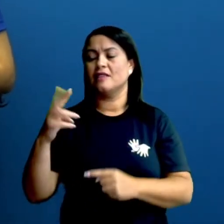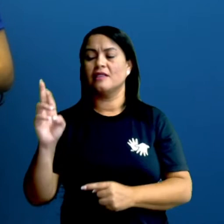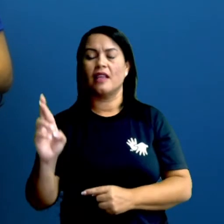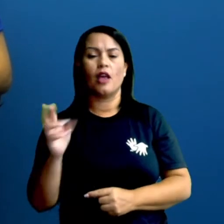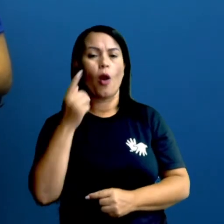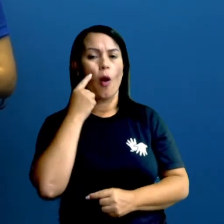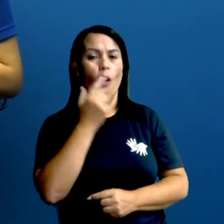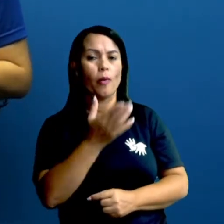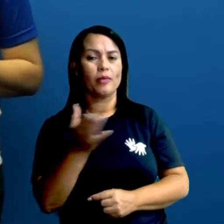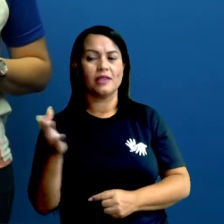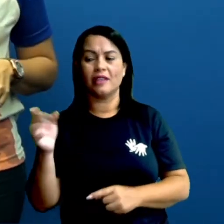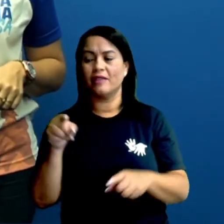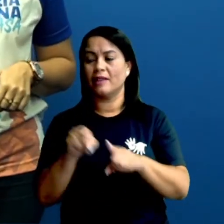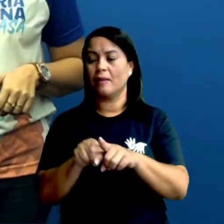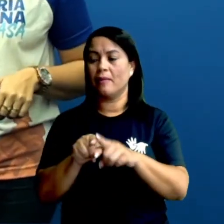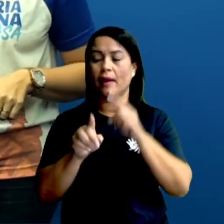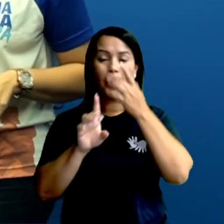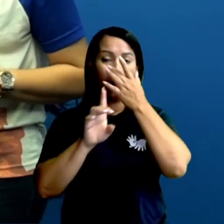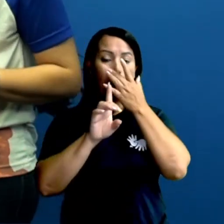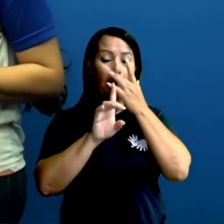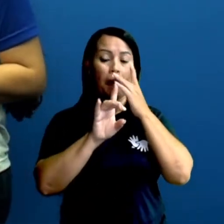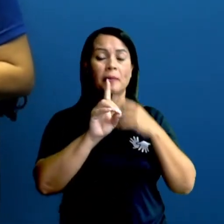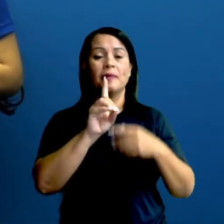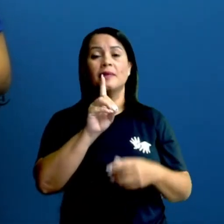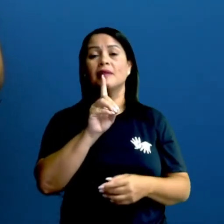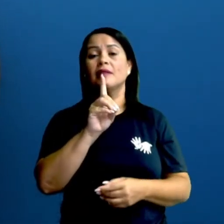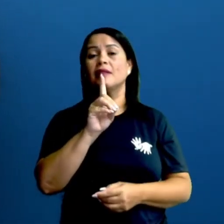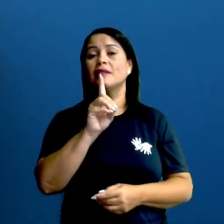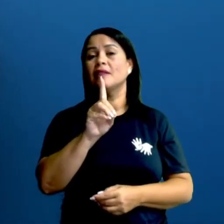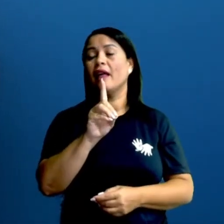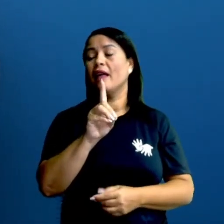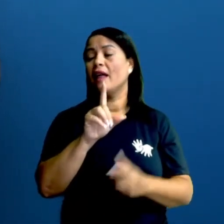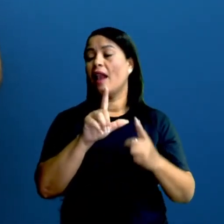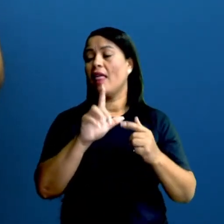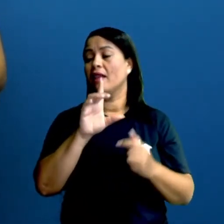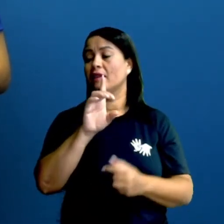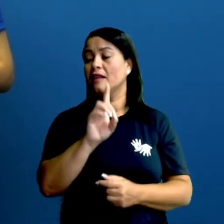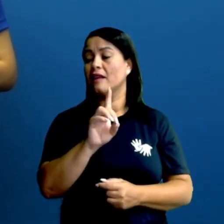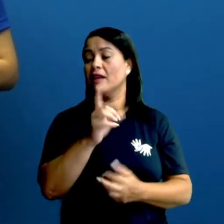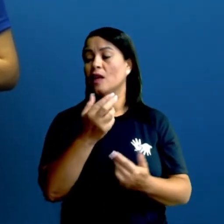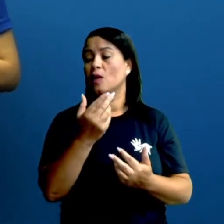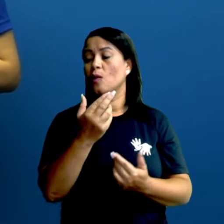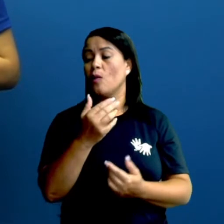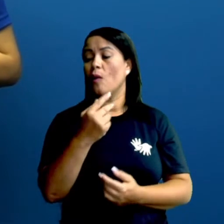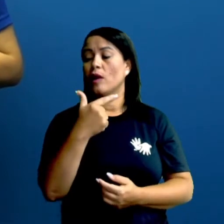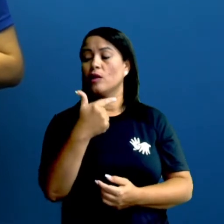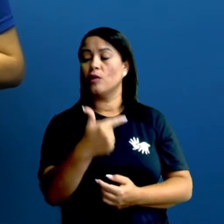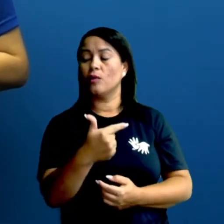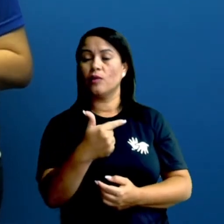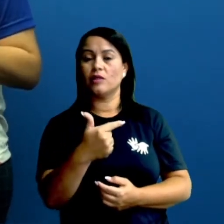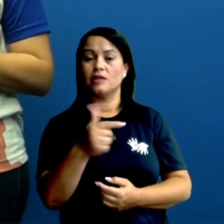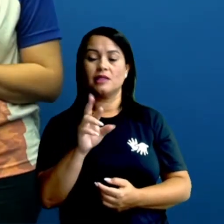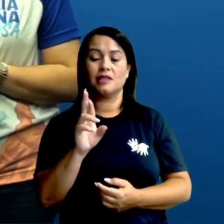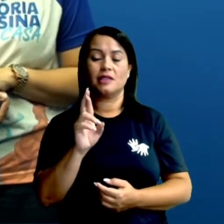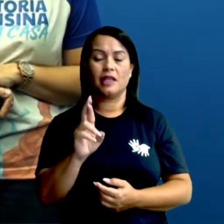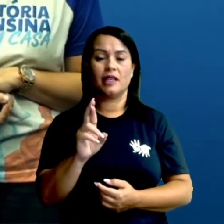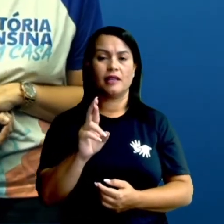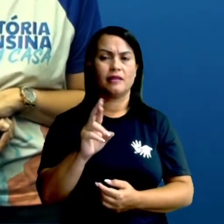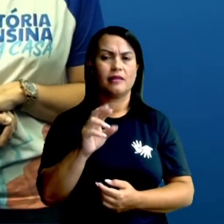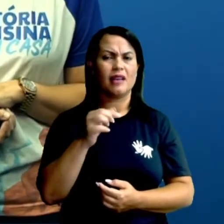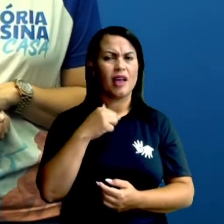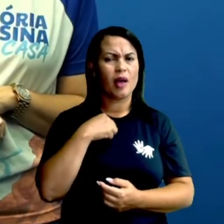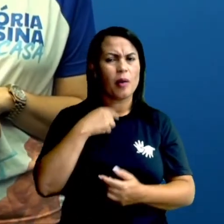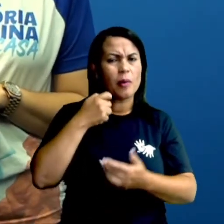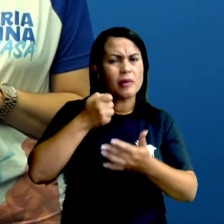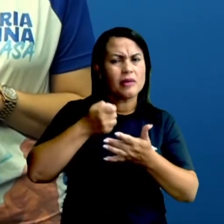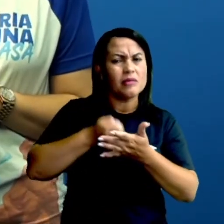E, ó, o diâmetro, ok? Então, o diâmetro é o que, ó? D igual a 2R. Professor, eu tenho